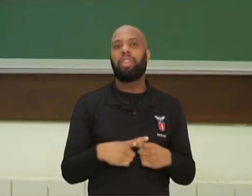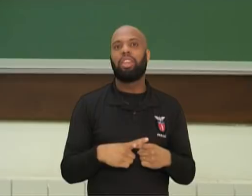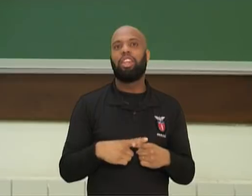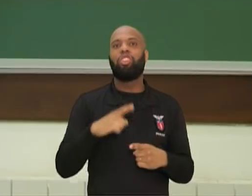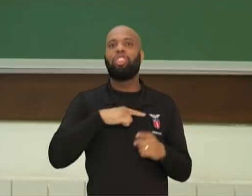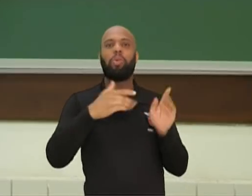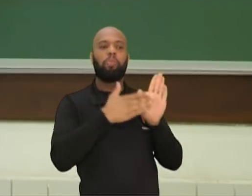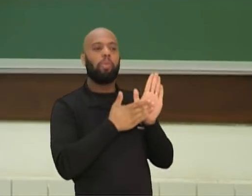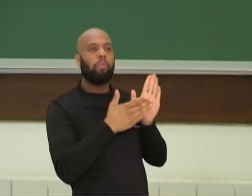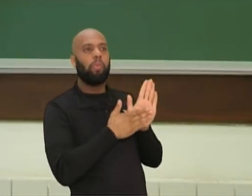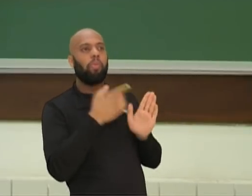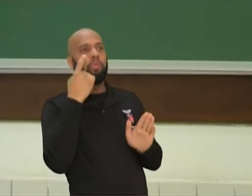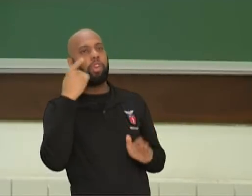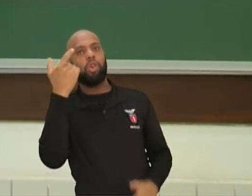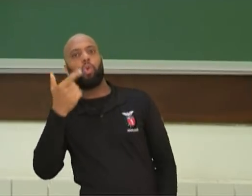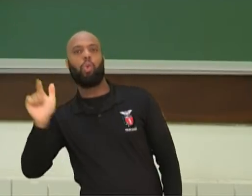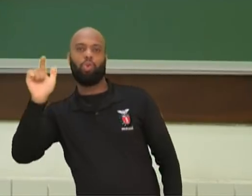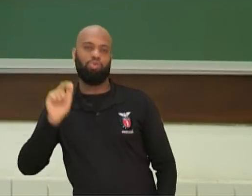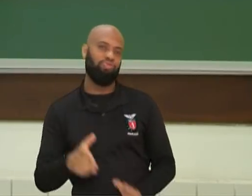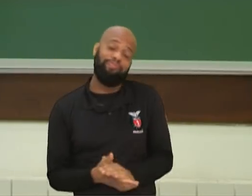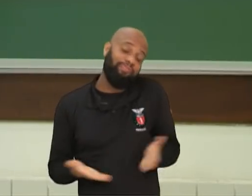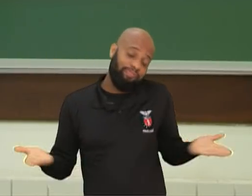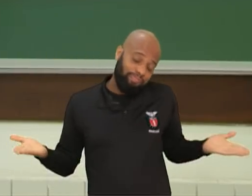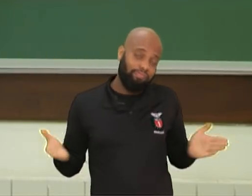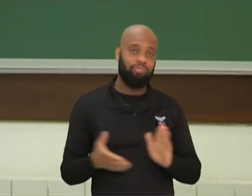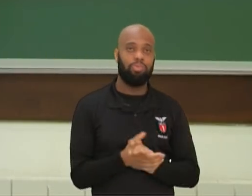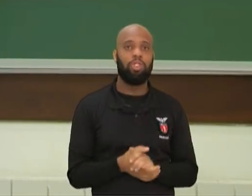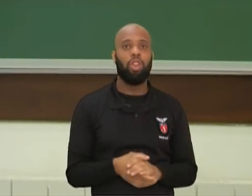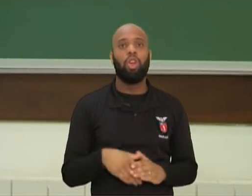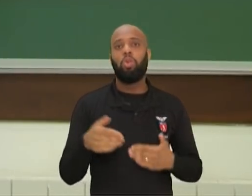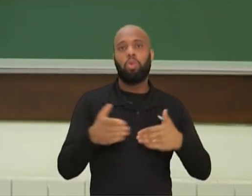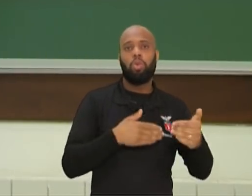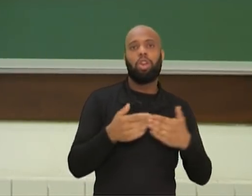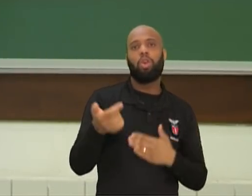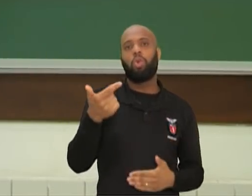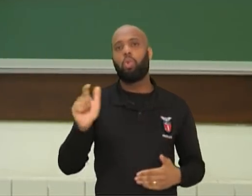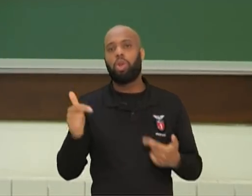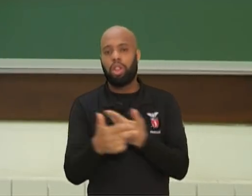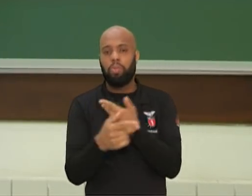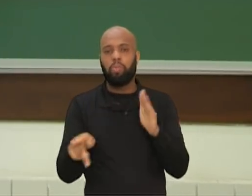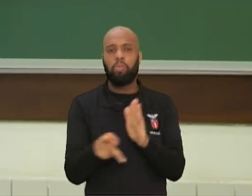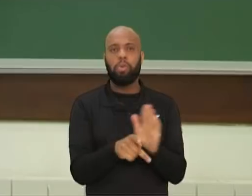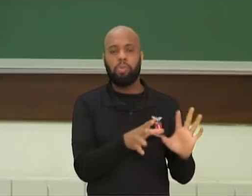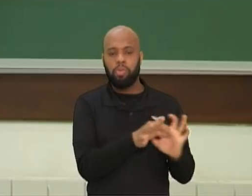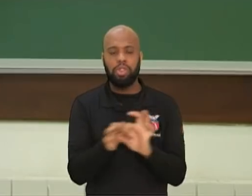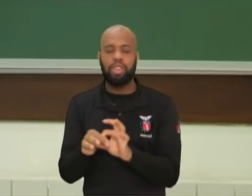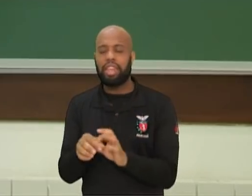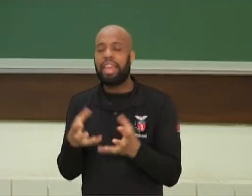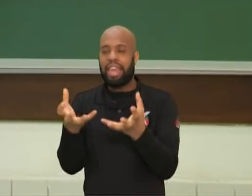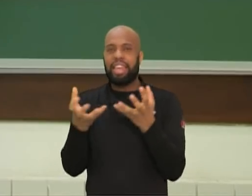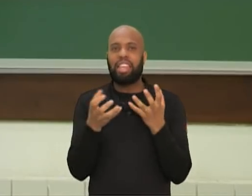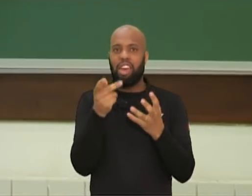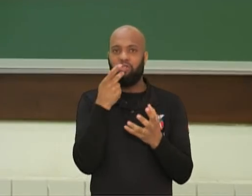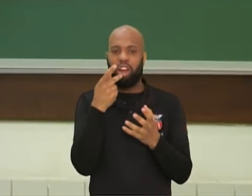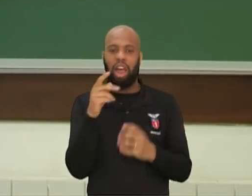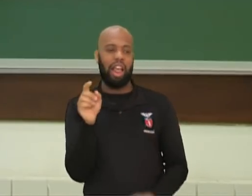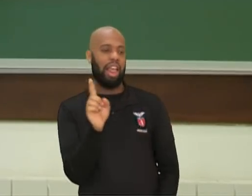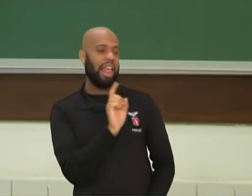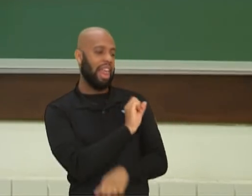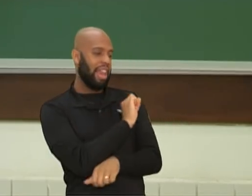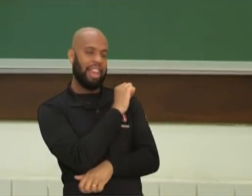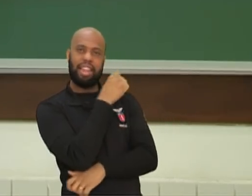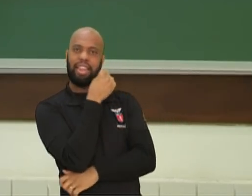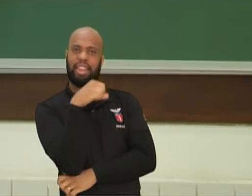assistir o filme que estava em cartaz. Ou qualquer outra contexto que você queira fazer